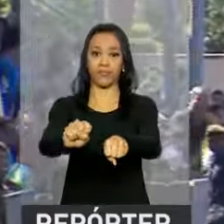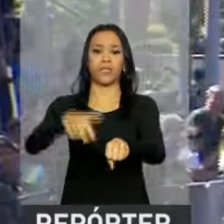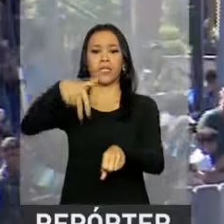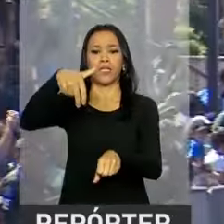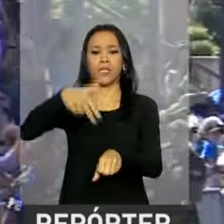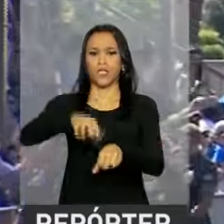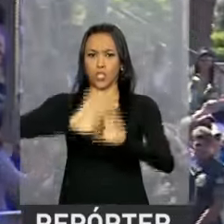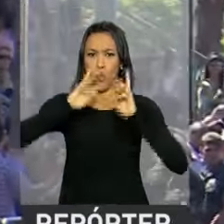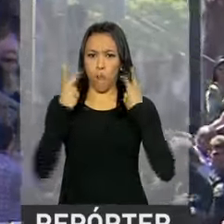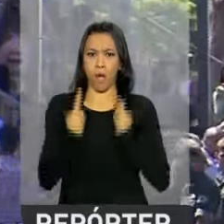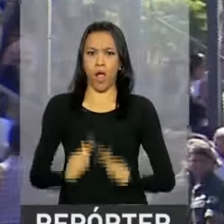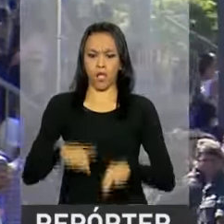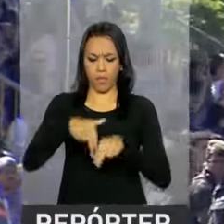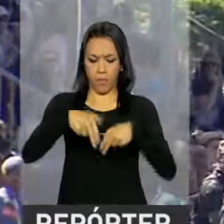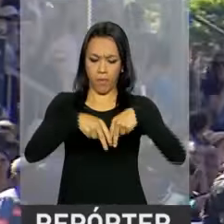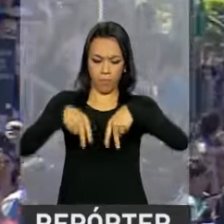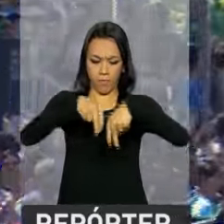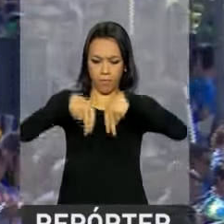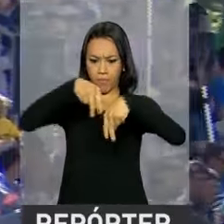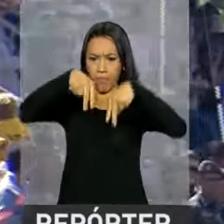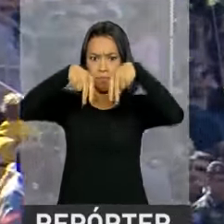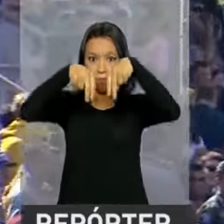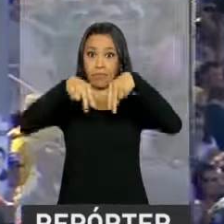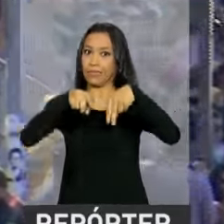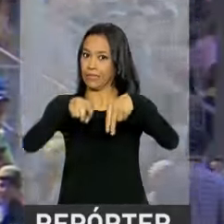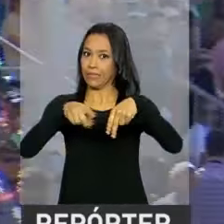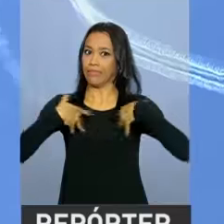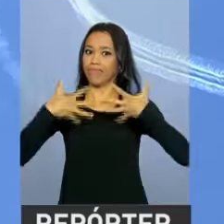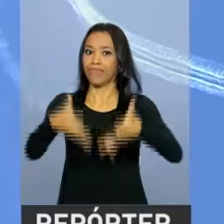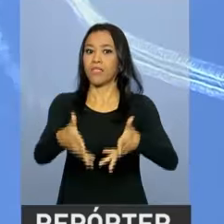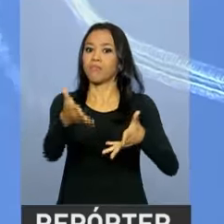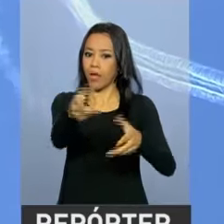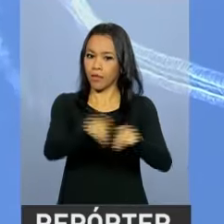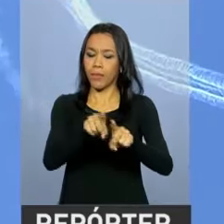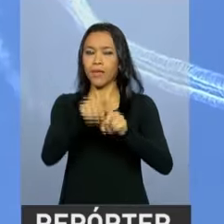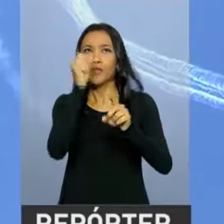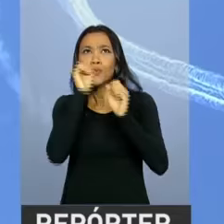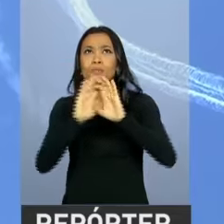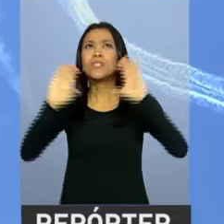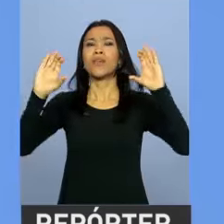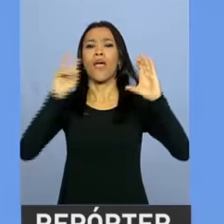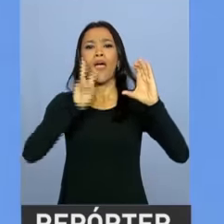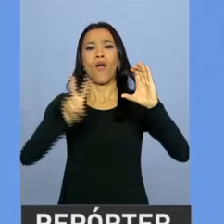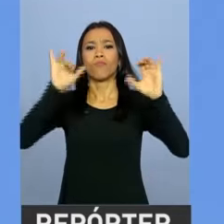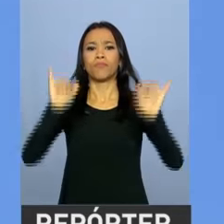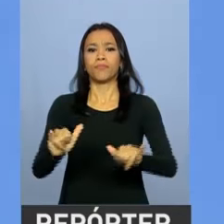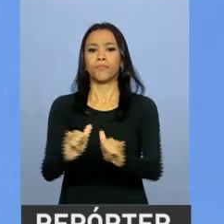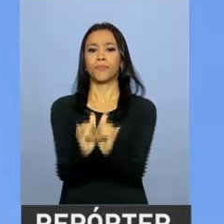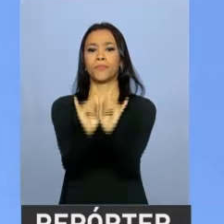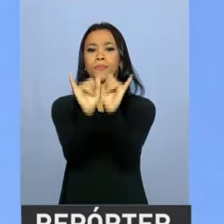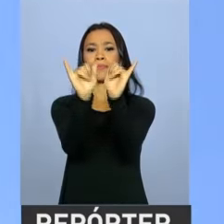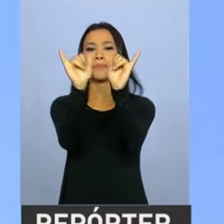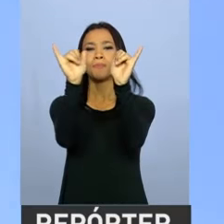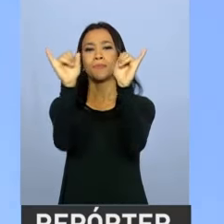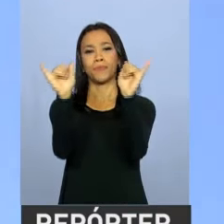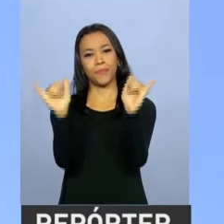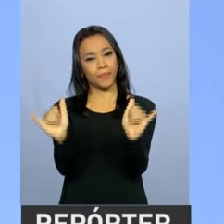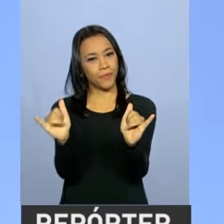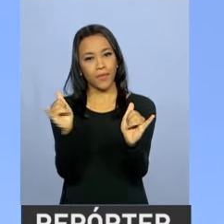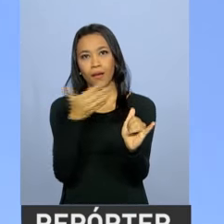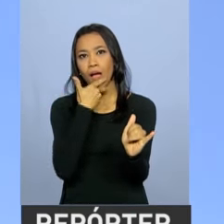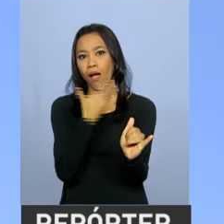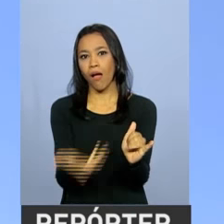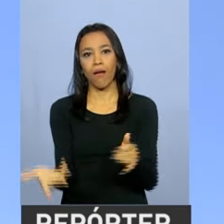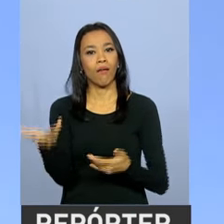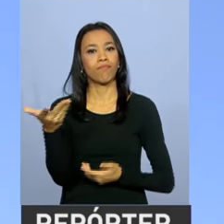recorde mundial de homens sobre uma moto, também marcou presença. Lá no alto, a Esquadrilha da Fumaça, que dispensa a